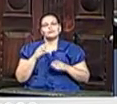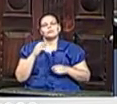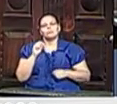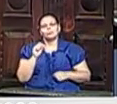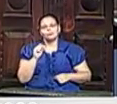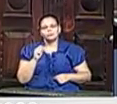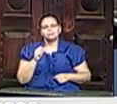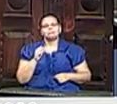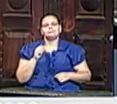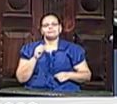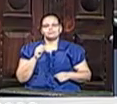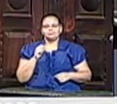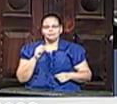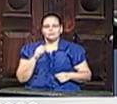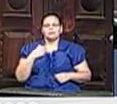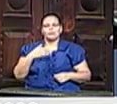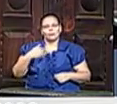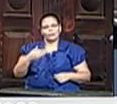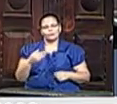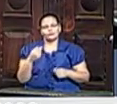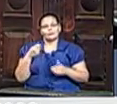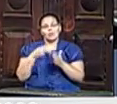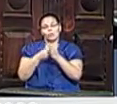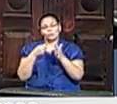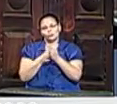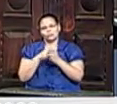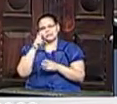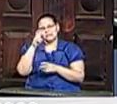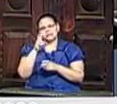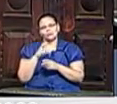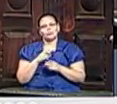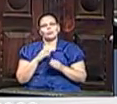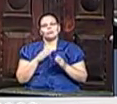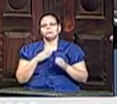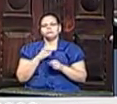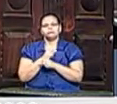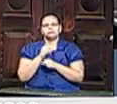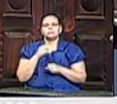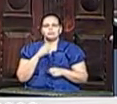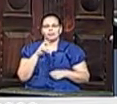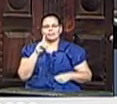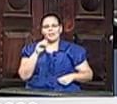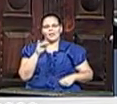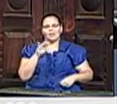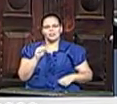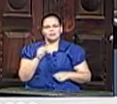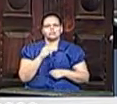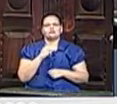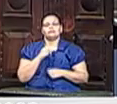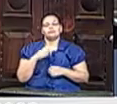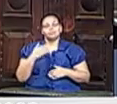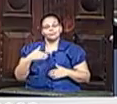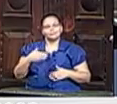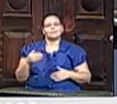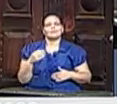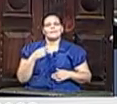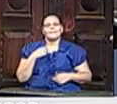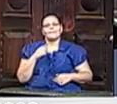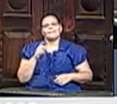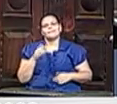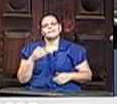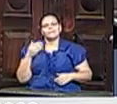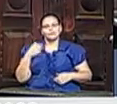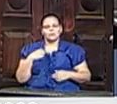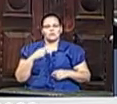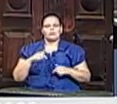finalmente, depois de uma luta de 5 décadas, depois que a Constituição de 88 apontou nessa direção, que a LDB de